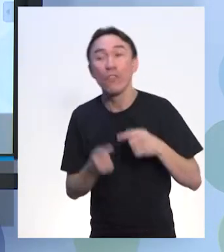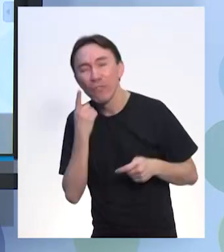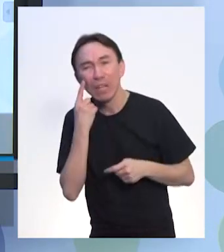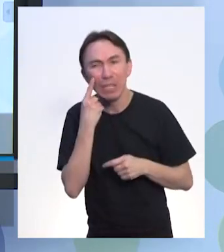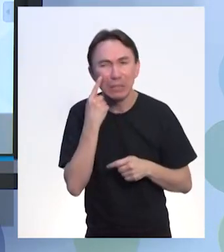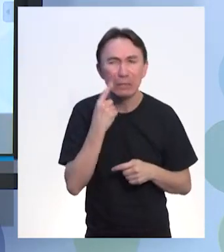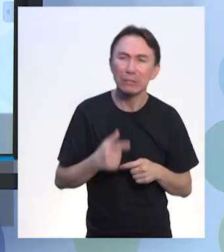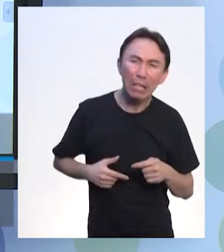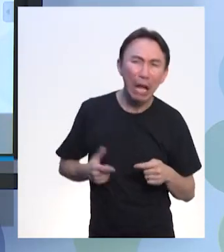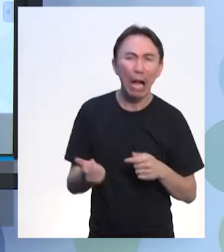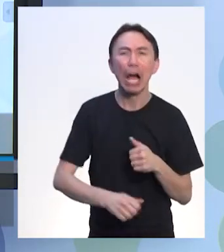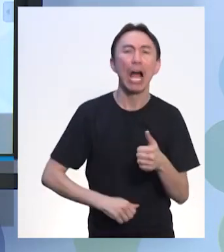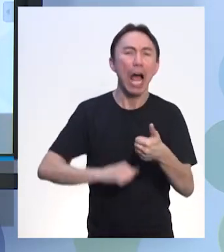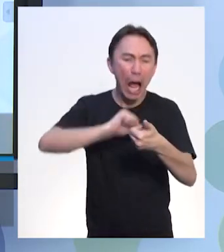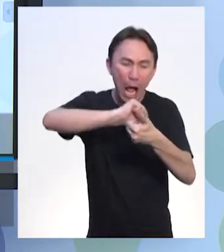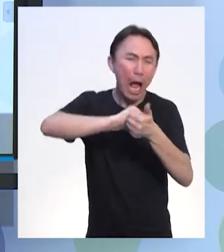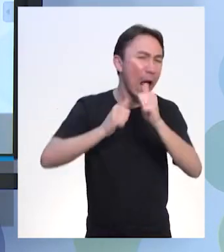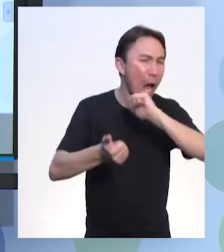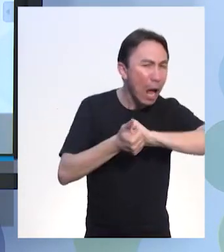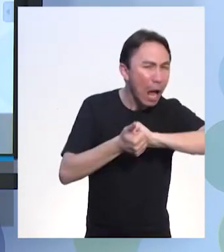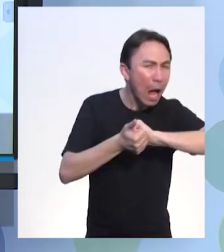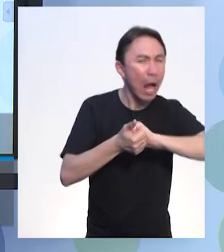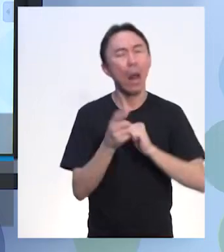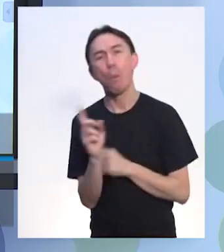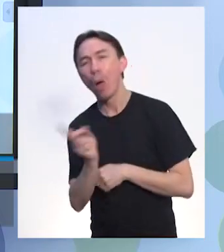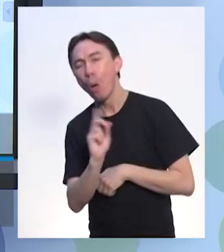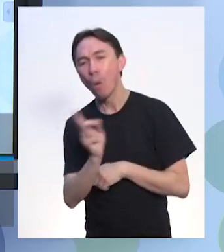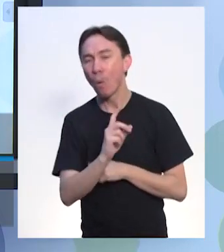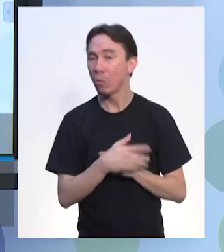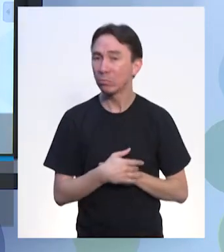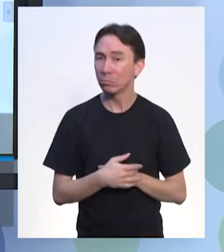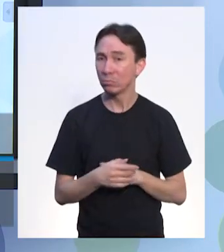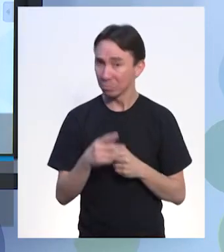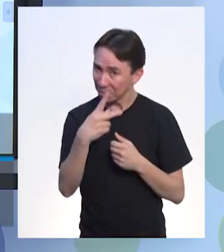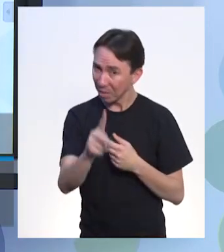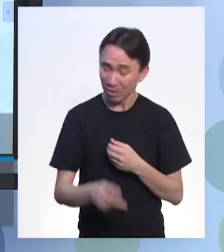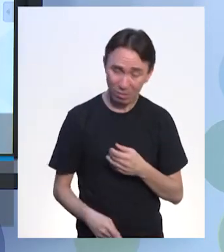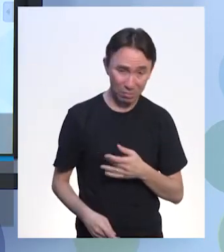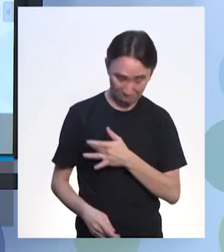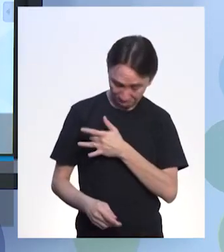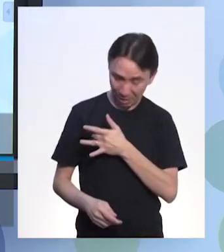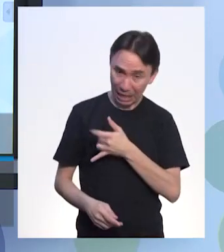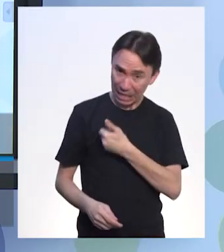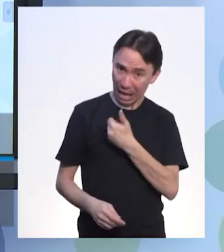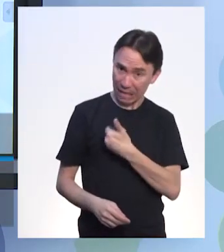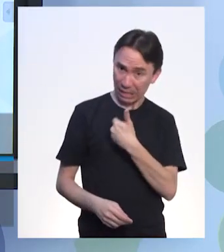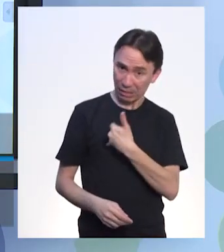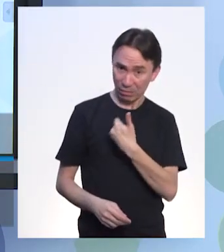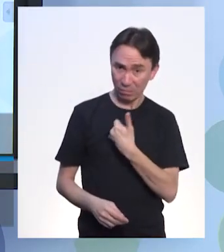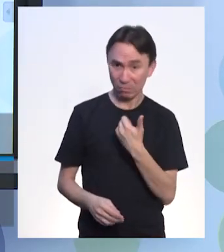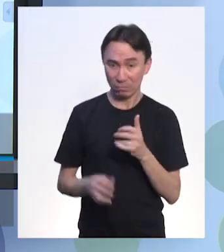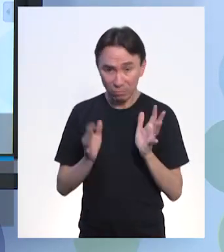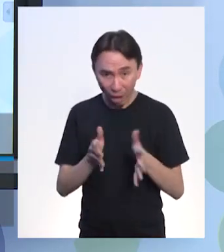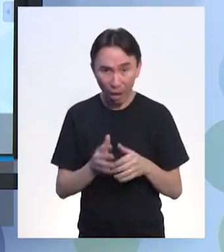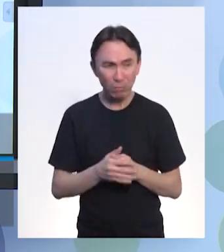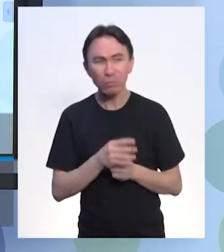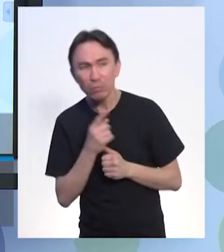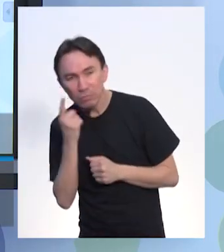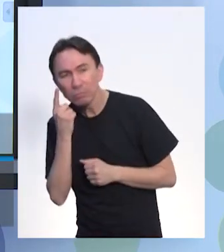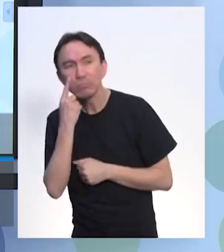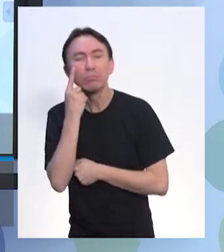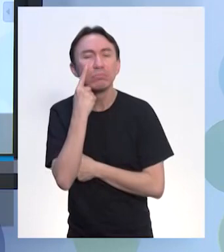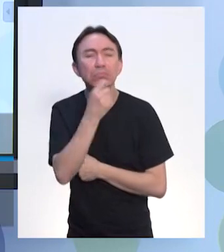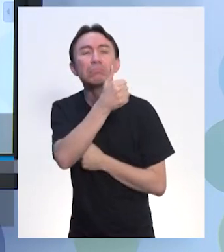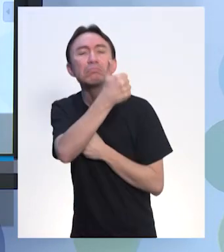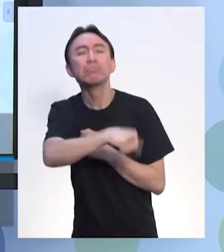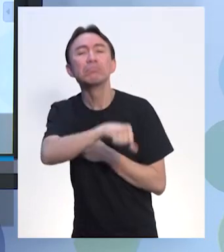Vocês já estão numa idade em que conseguem fazer ter essa visão, até mesmo propor